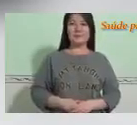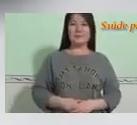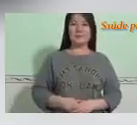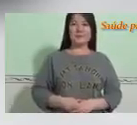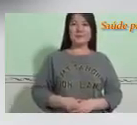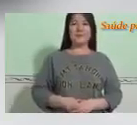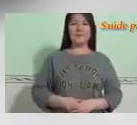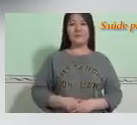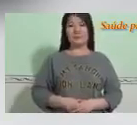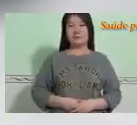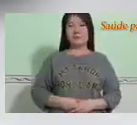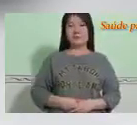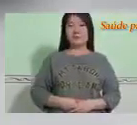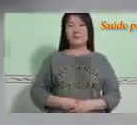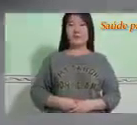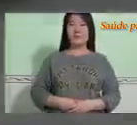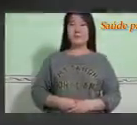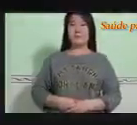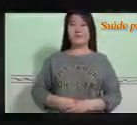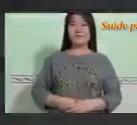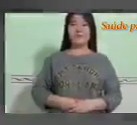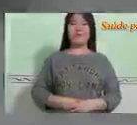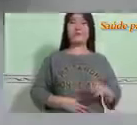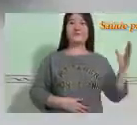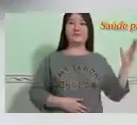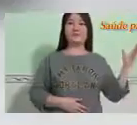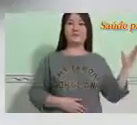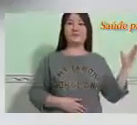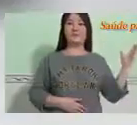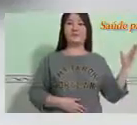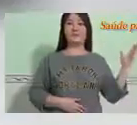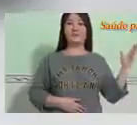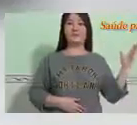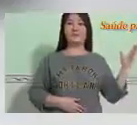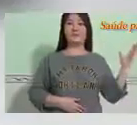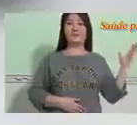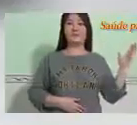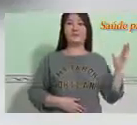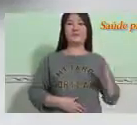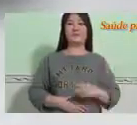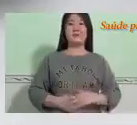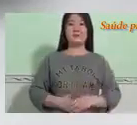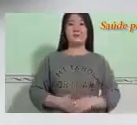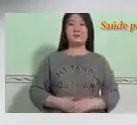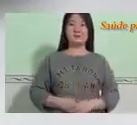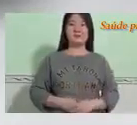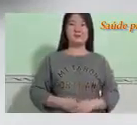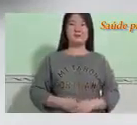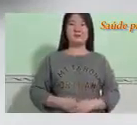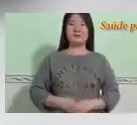as calorias, vírgula, açúcares e as gorduras devem ser diminuídas porque são prejudiciais à saúde.